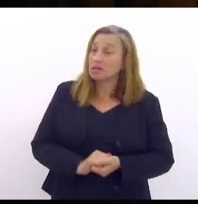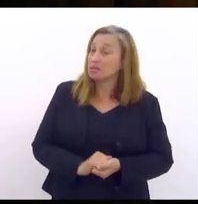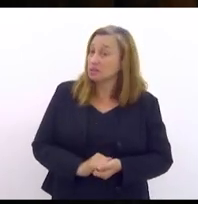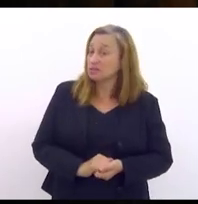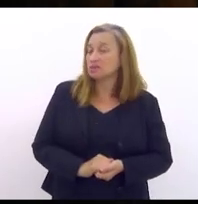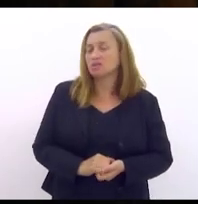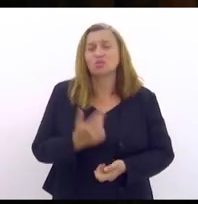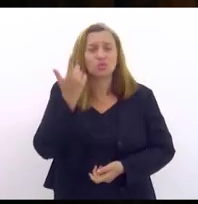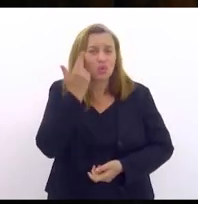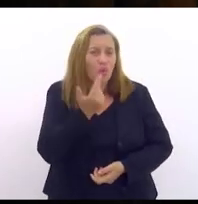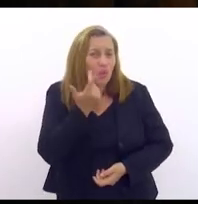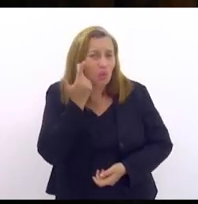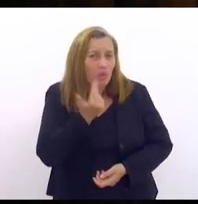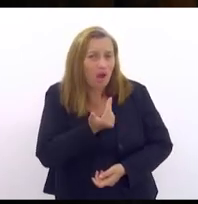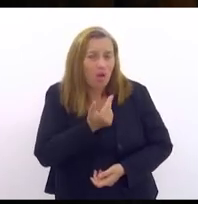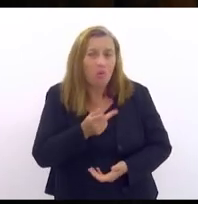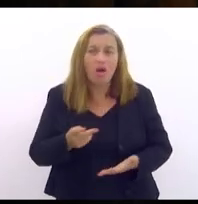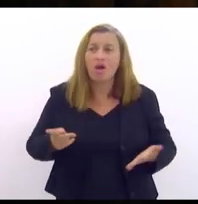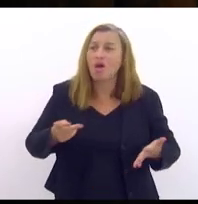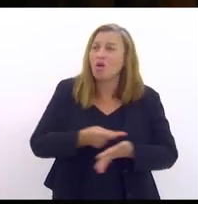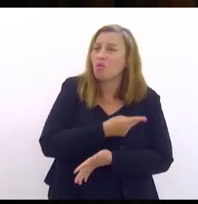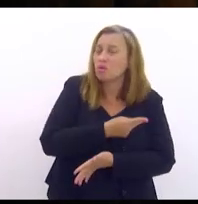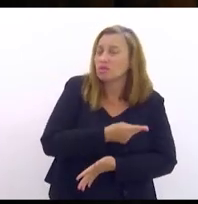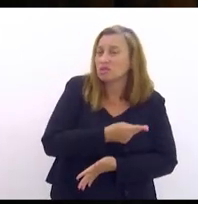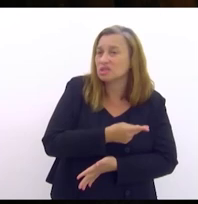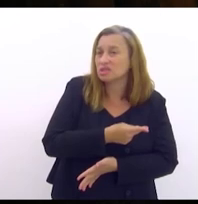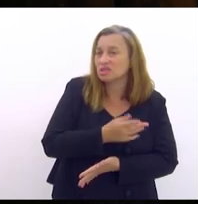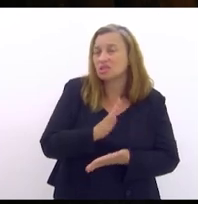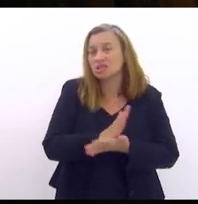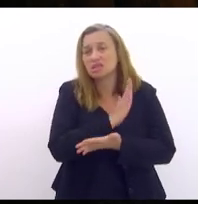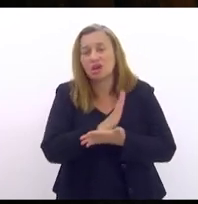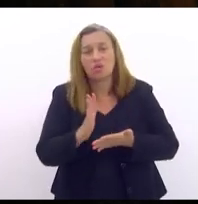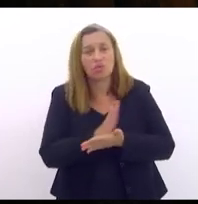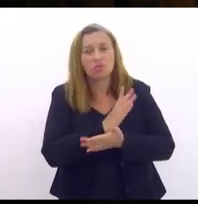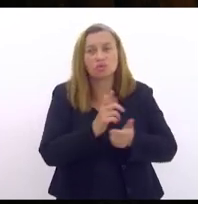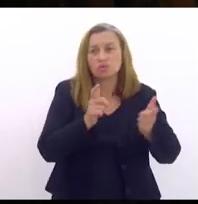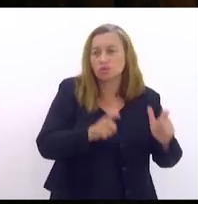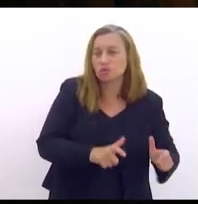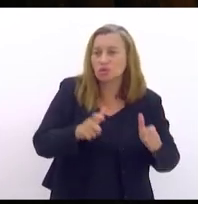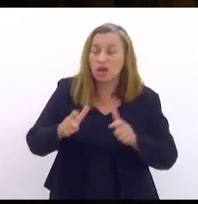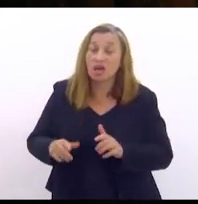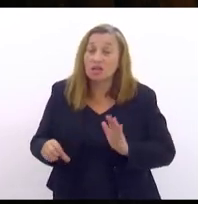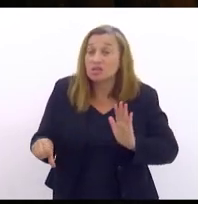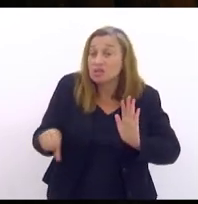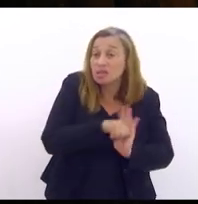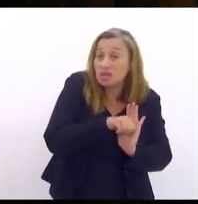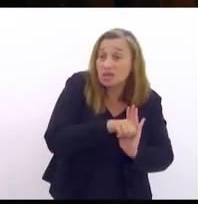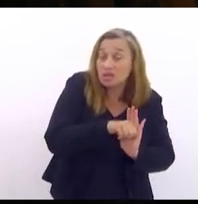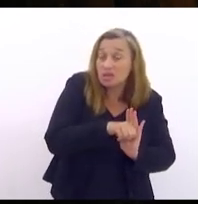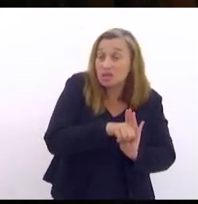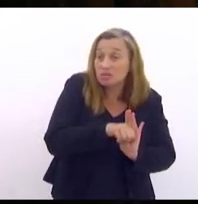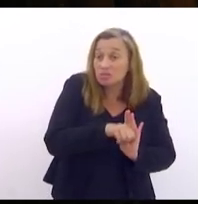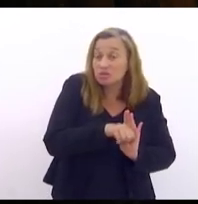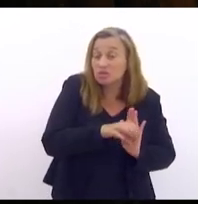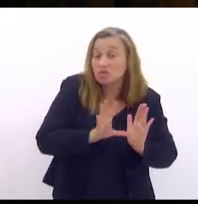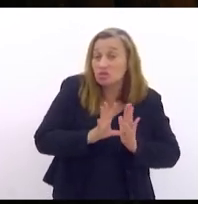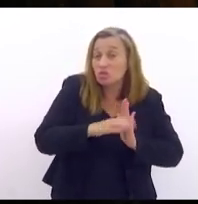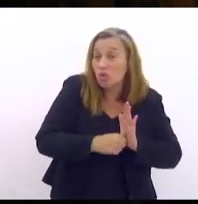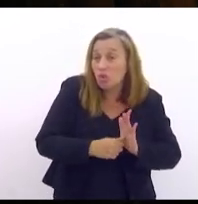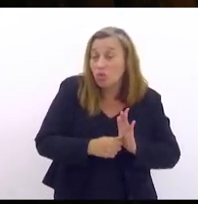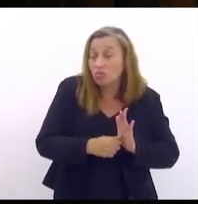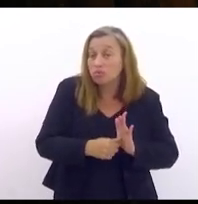seja comum acontecer em determinados pontos focais esse tipo de crime, de barbárie, de atentado,